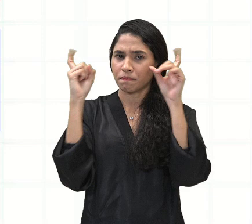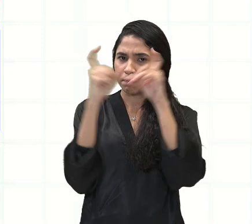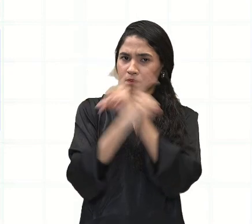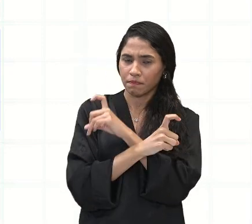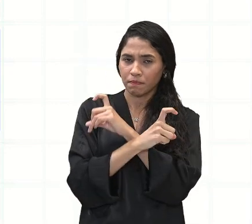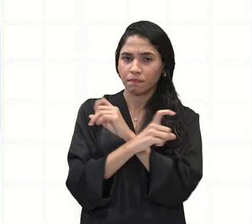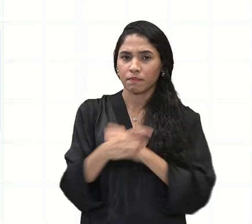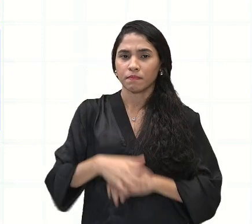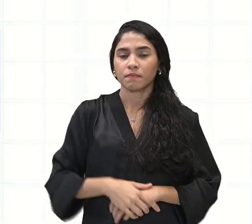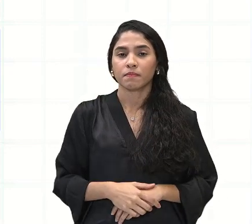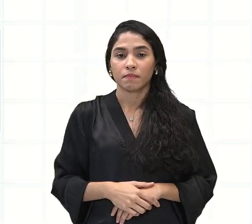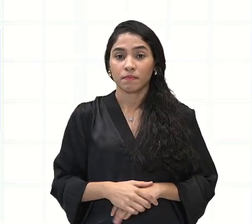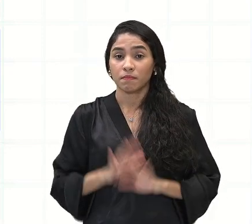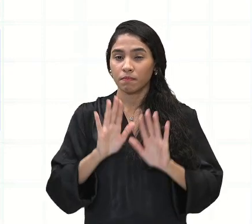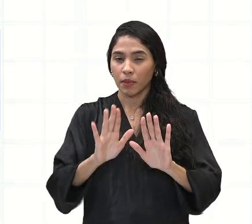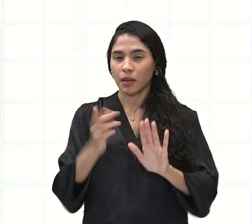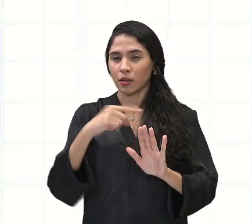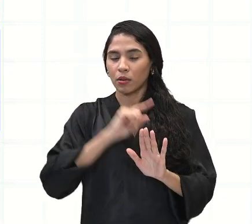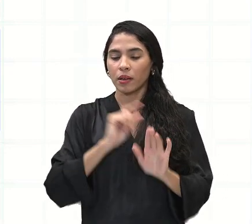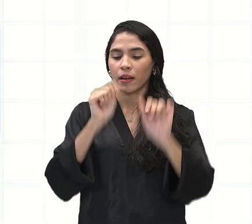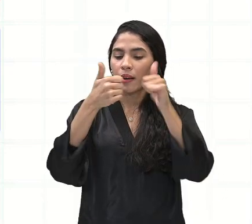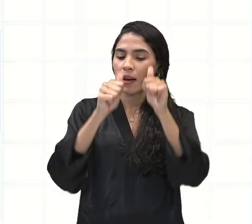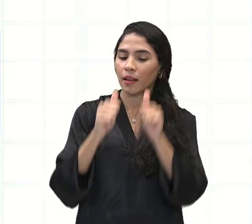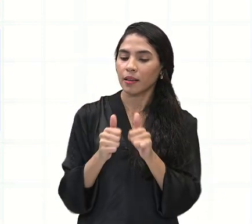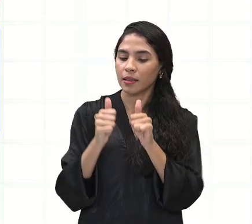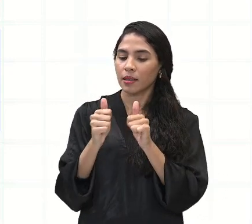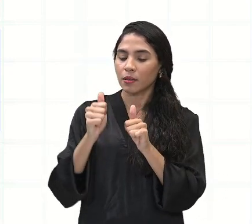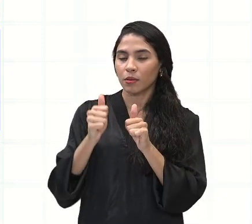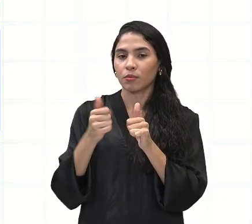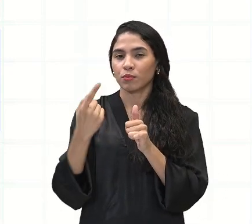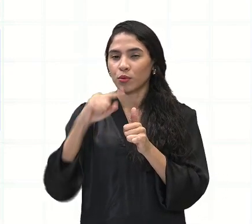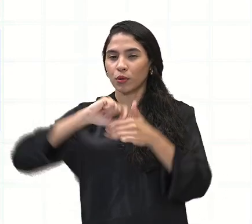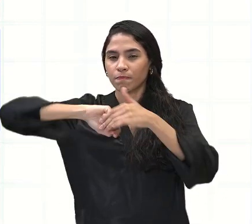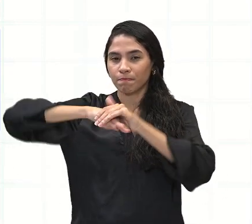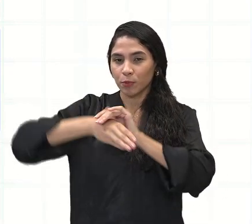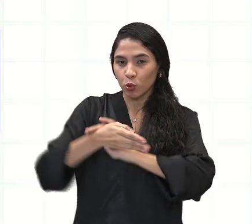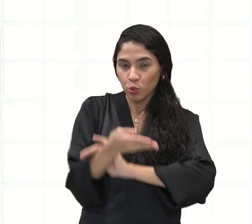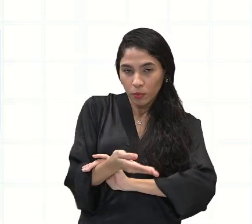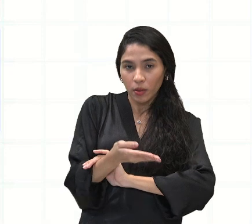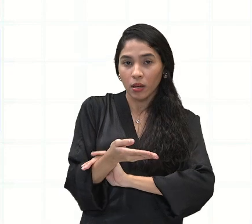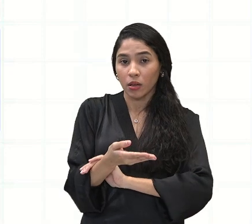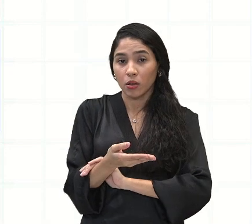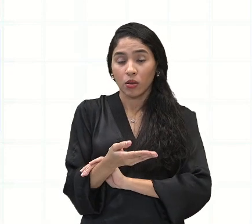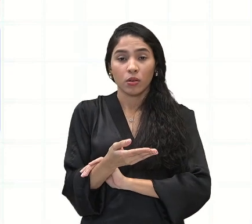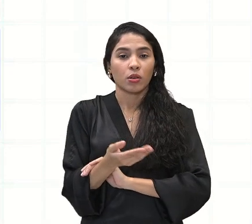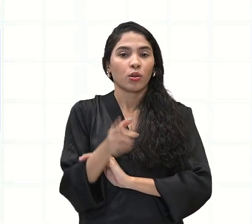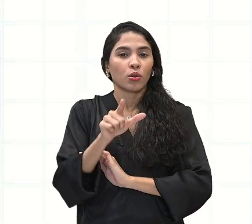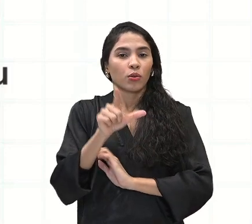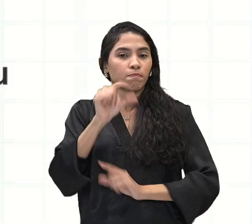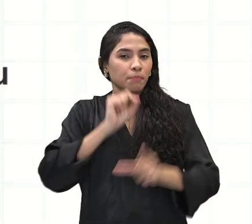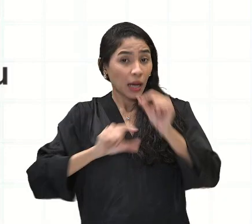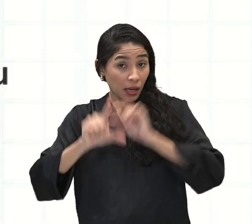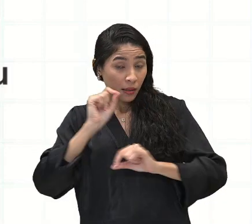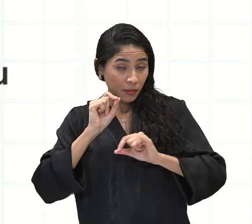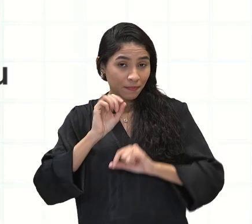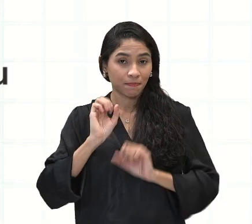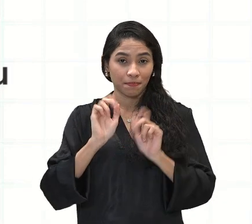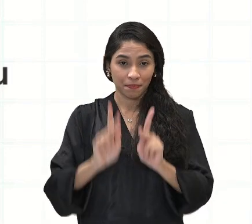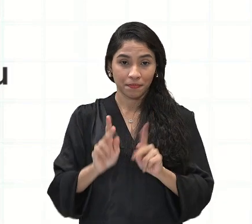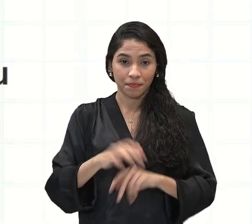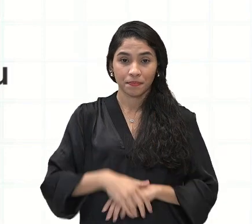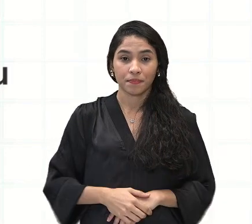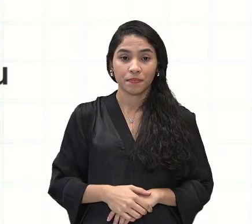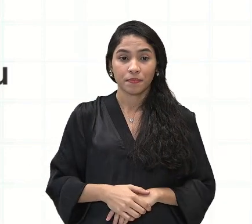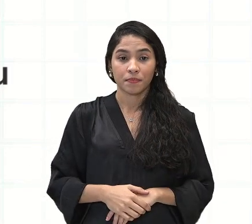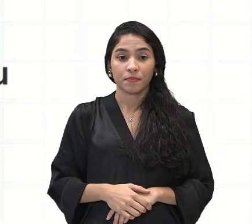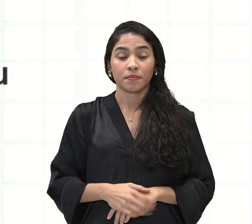Calma que quando a gente vai vendo ela aos poucos, a gente vai se acostumando e, como eu falei, a gente vai ver só um recorte. E o